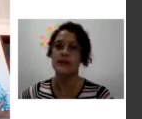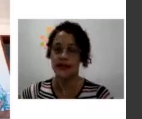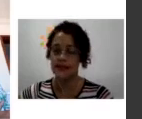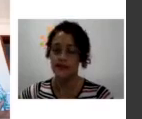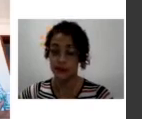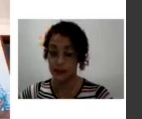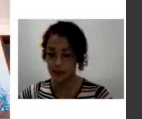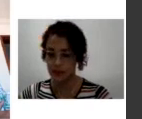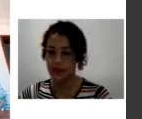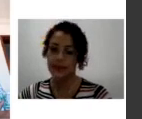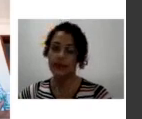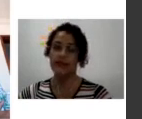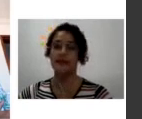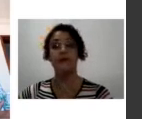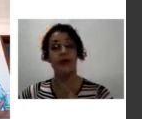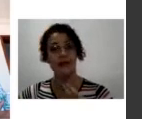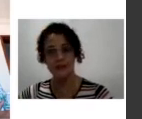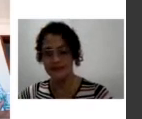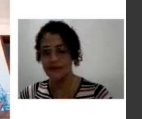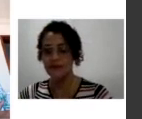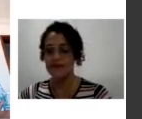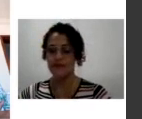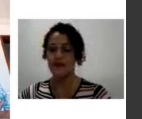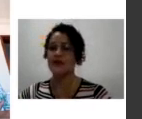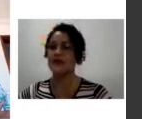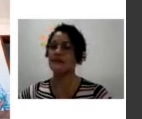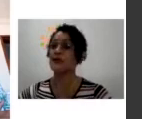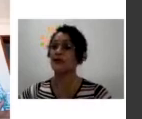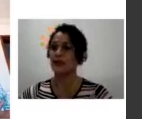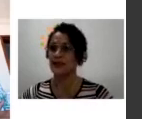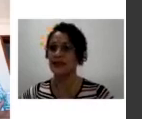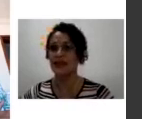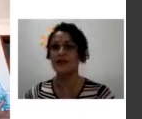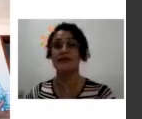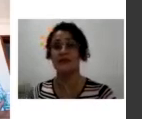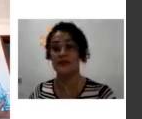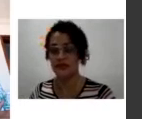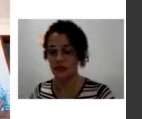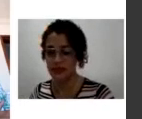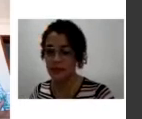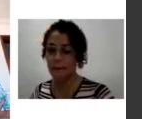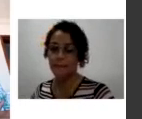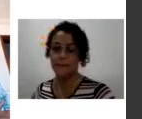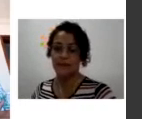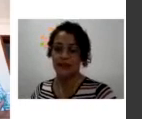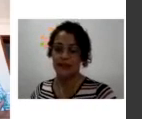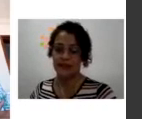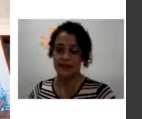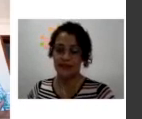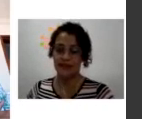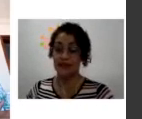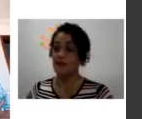nossa experiência futuramente. Também, né, fizemos parte desse bastidor dele já de 2022,